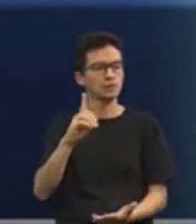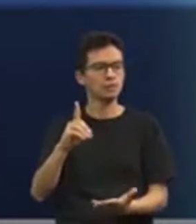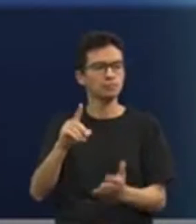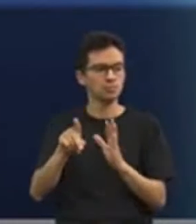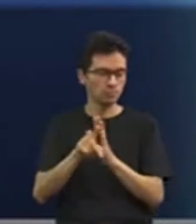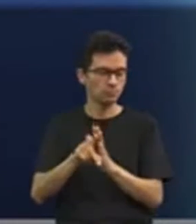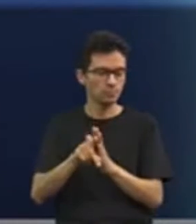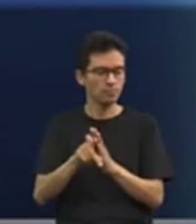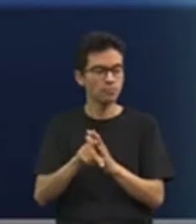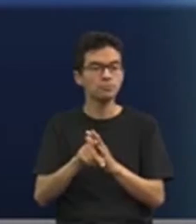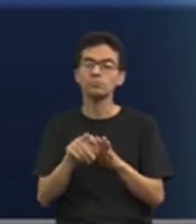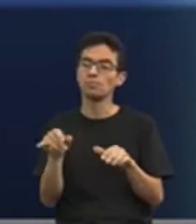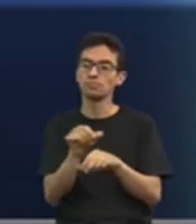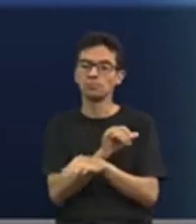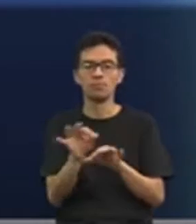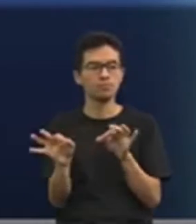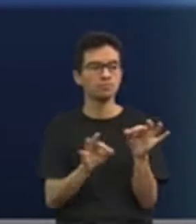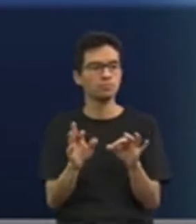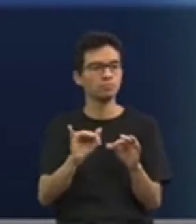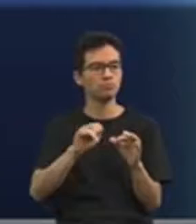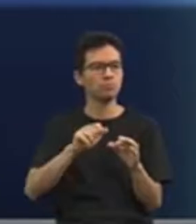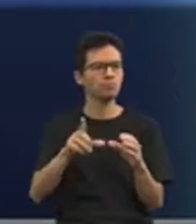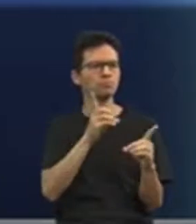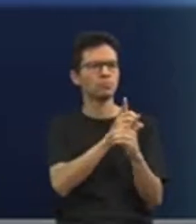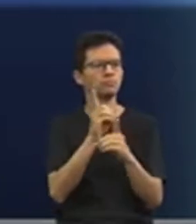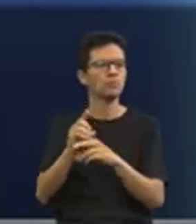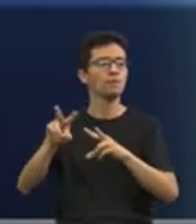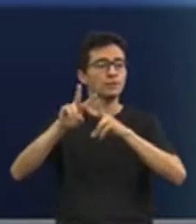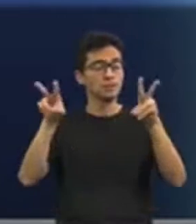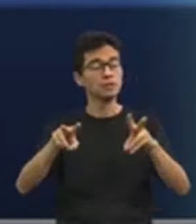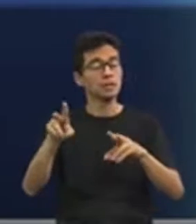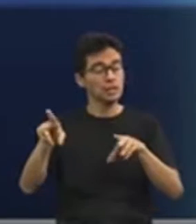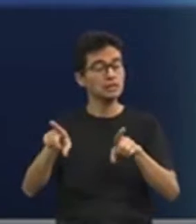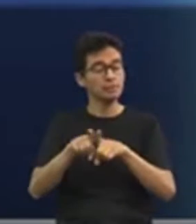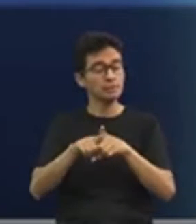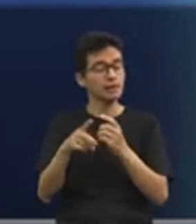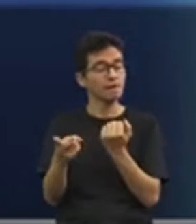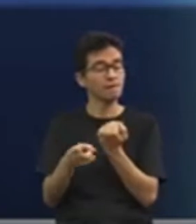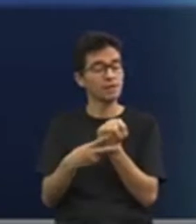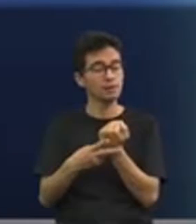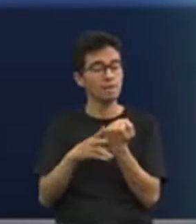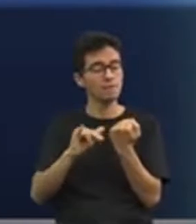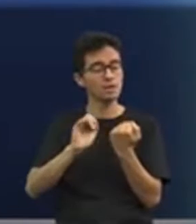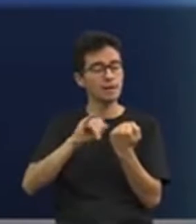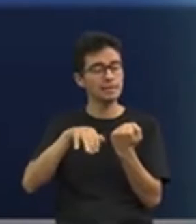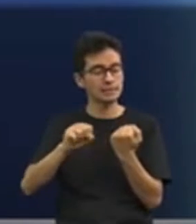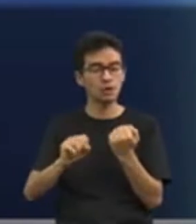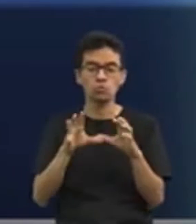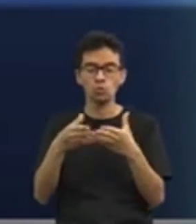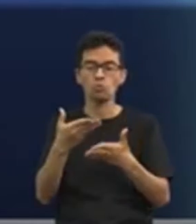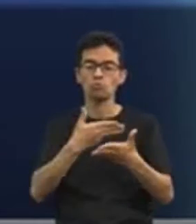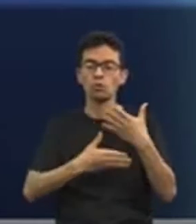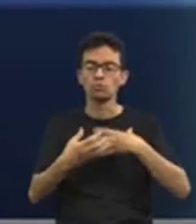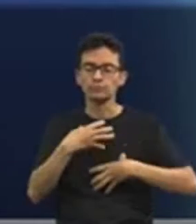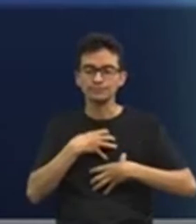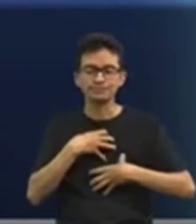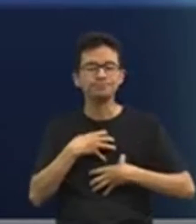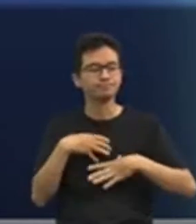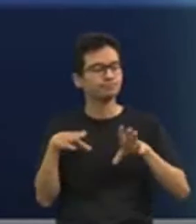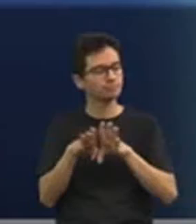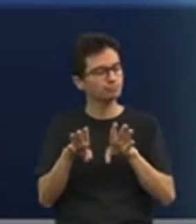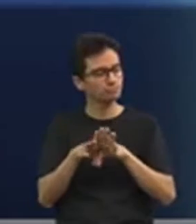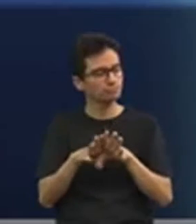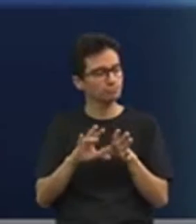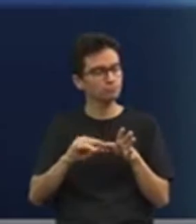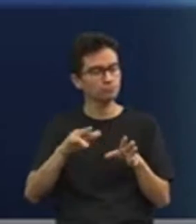nesse projeto editorial encontram-se elementos visuais e verbais que estabelece o jogo de formas e